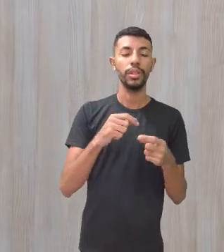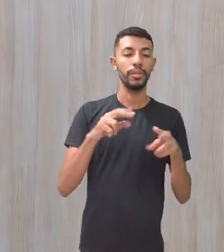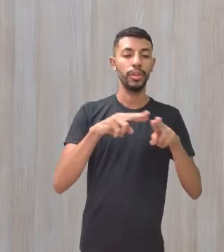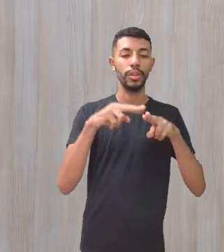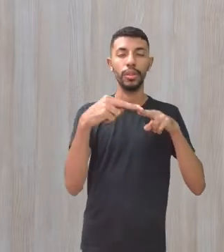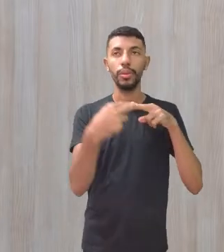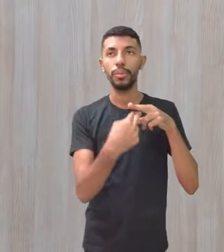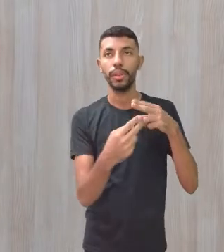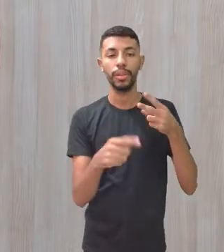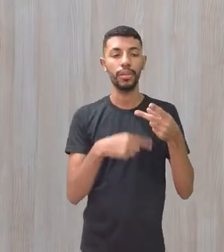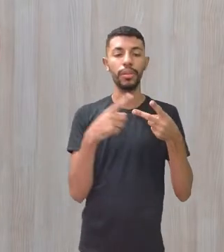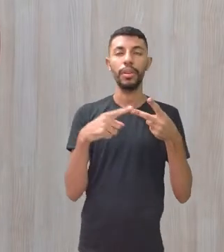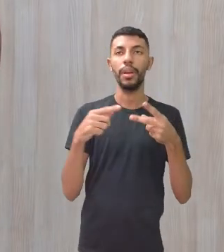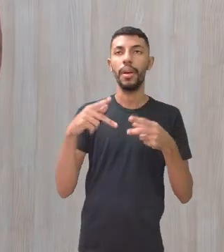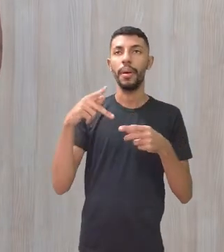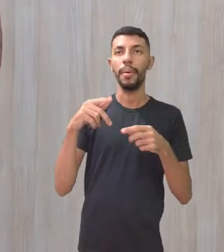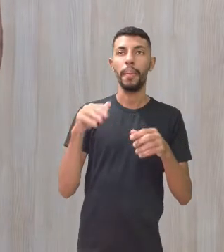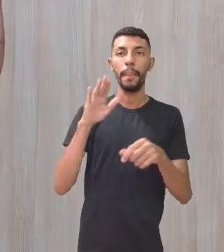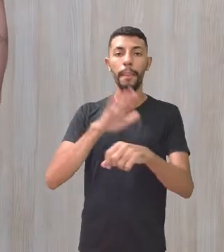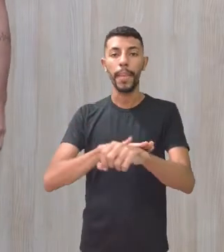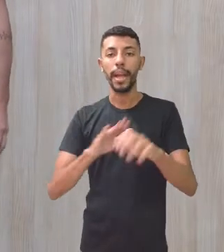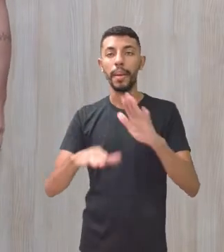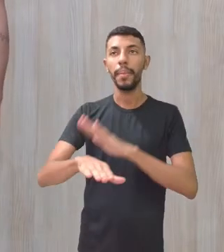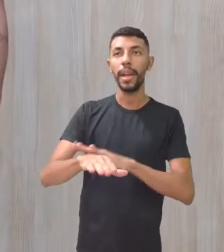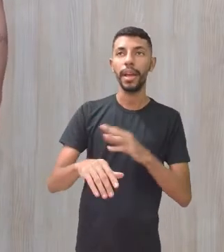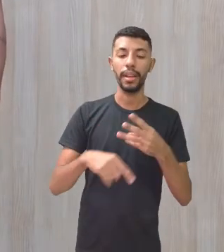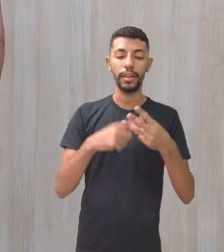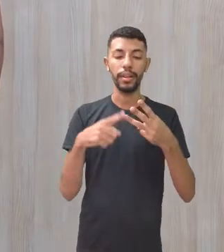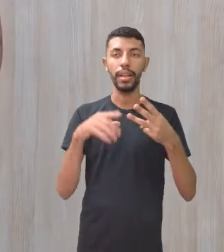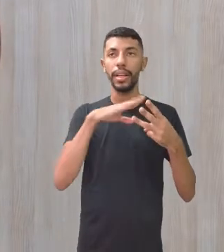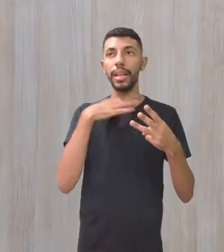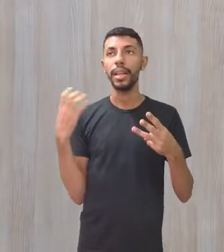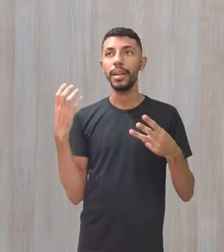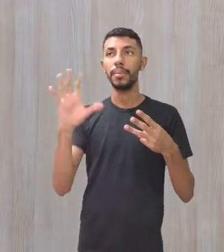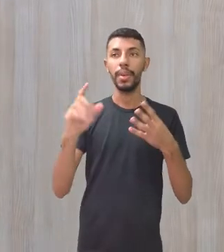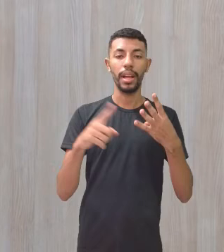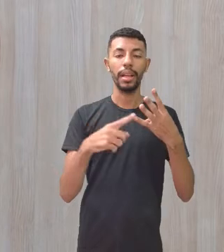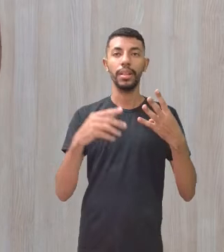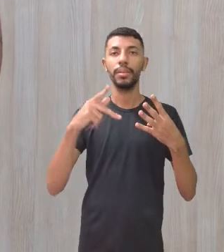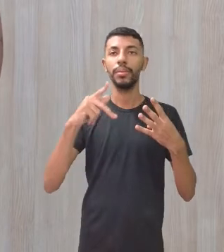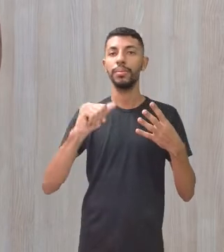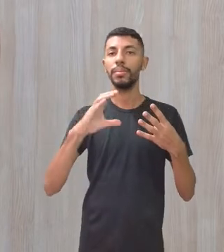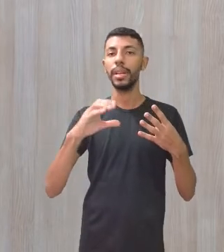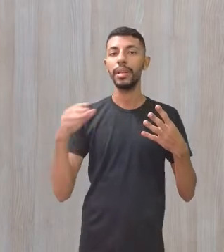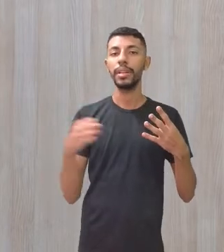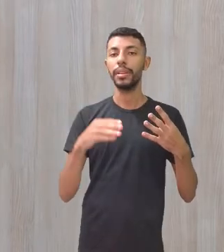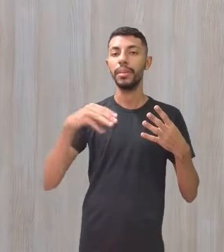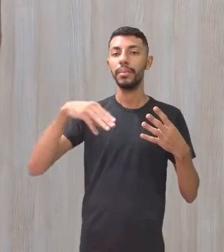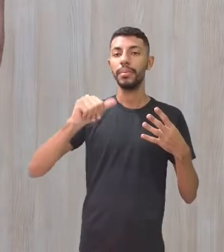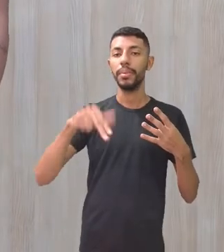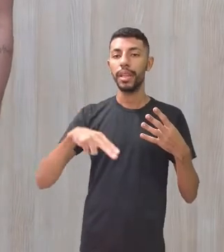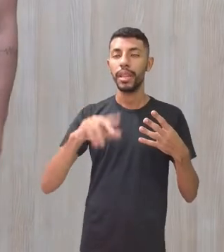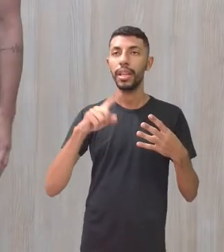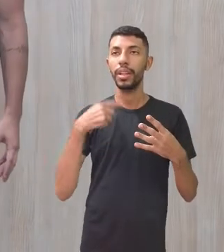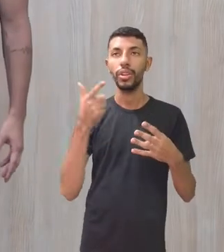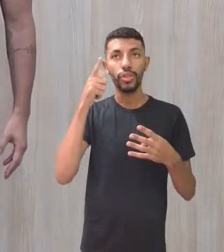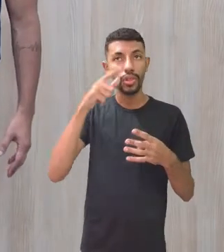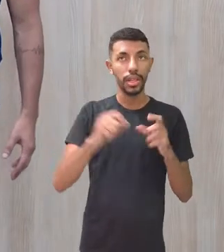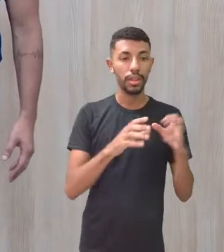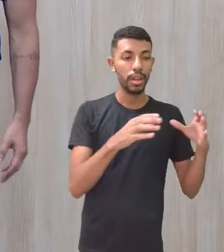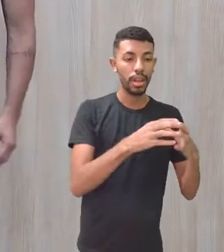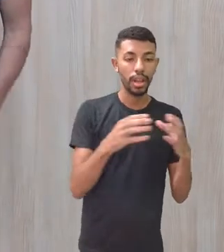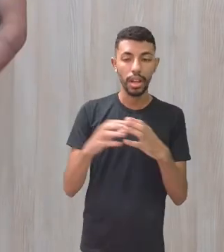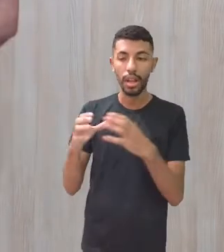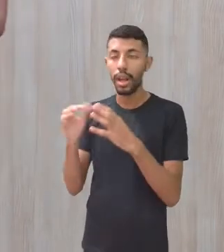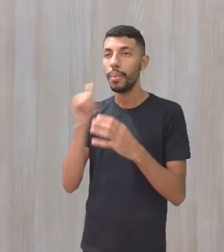dominó, pega-pega, queimado e pac-man, a gente consegue contemplar algumas classificações, né? O dominó, por